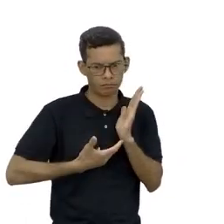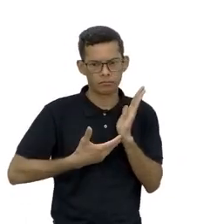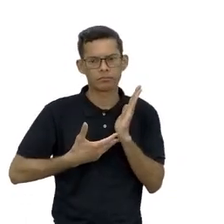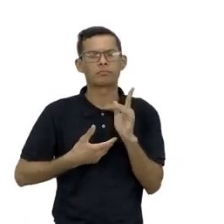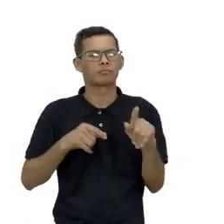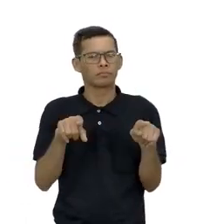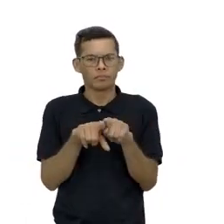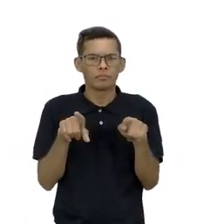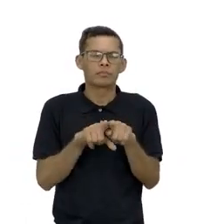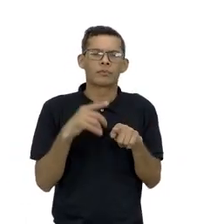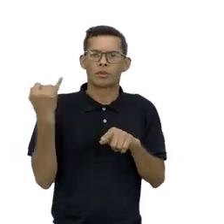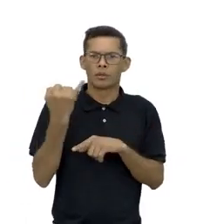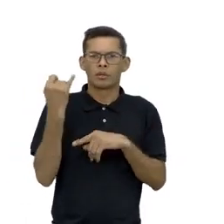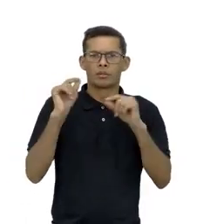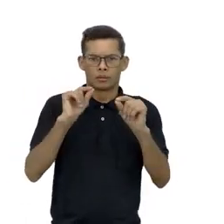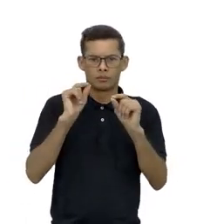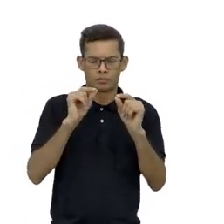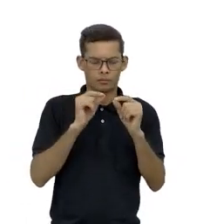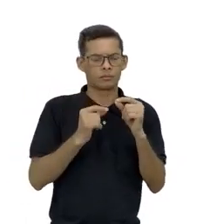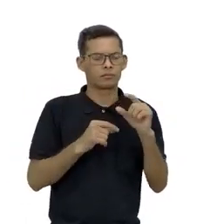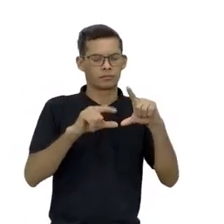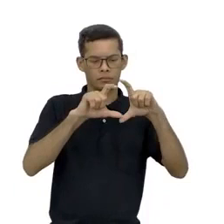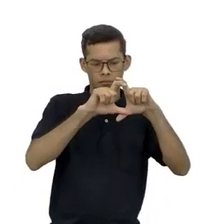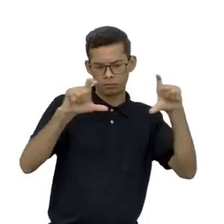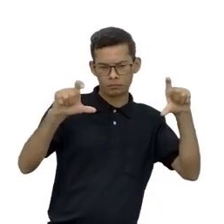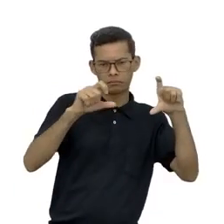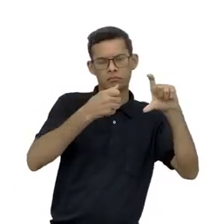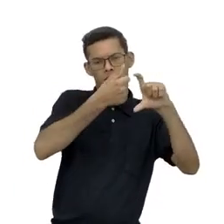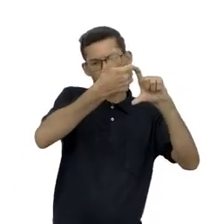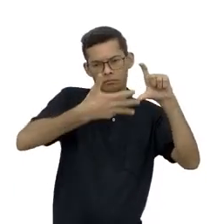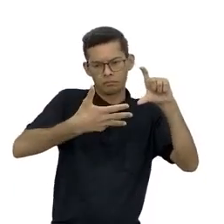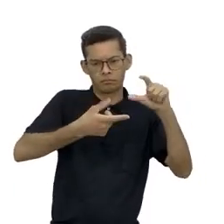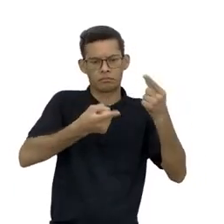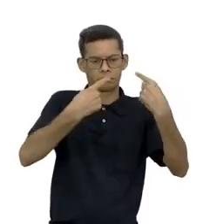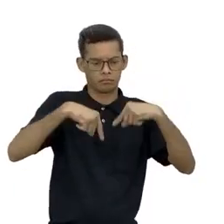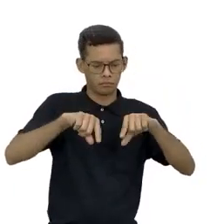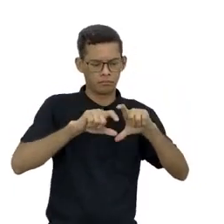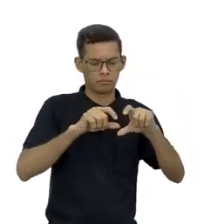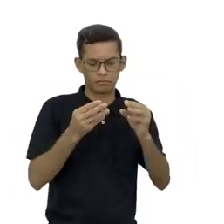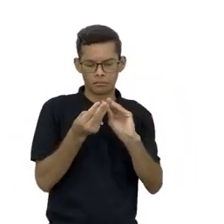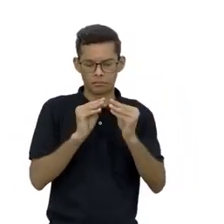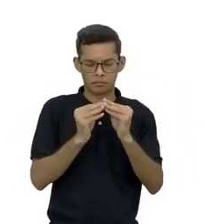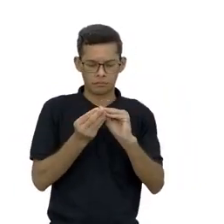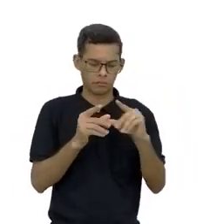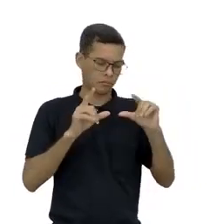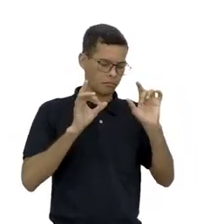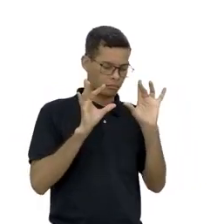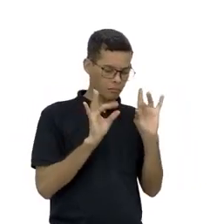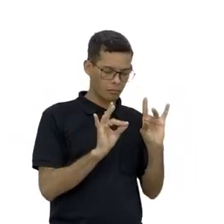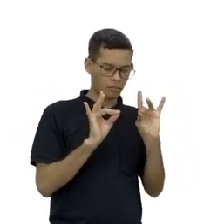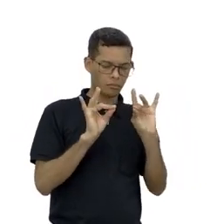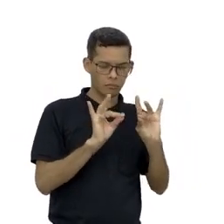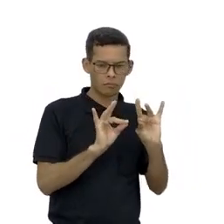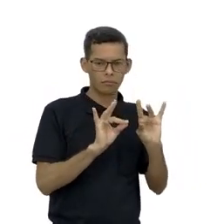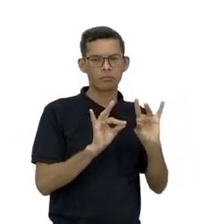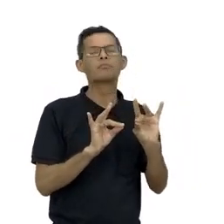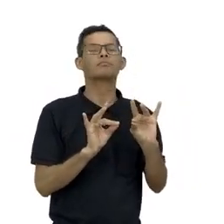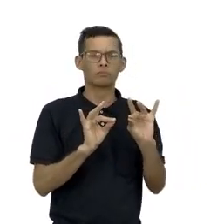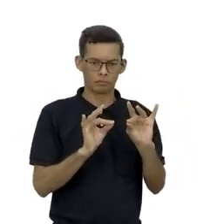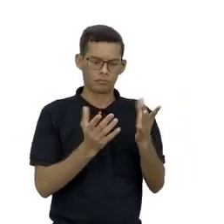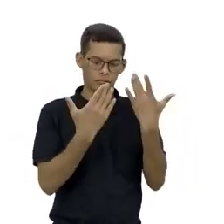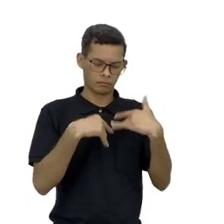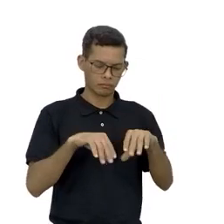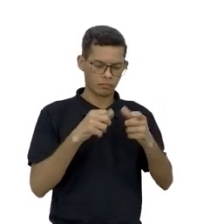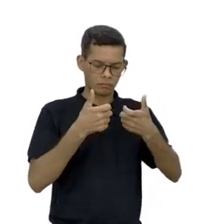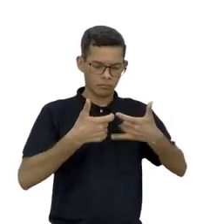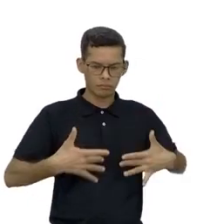espaço abaixo de cada instrução para que a dobradura correspondente possa ser colada. Além das duas atividades